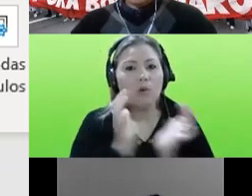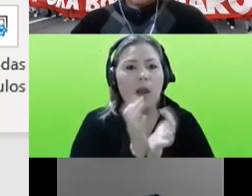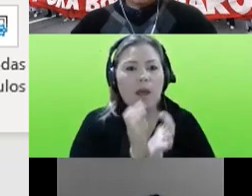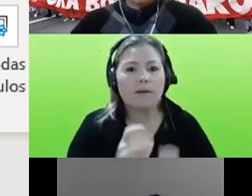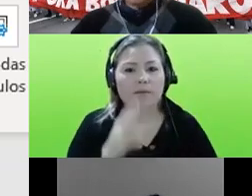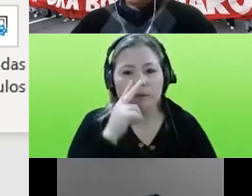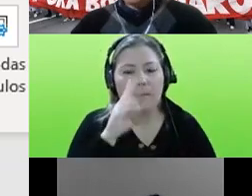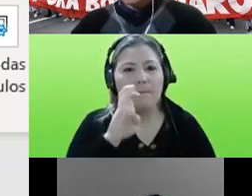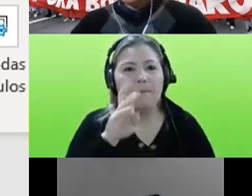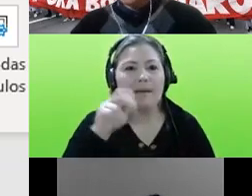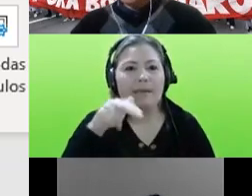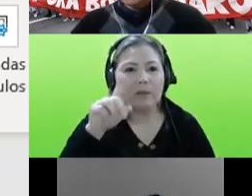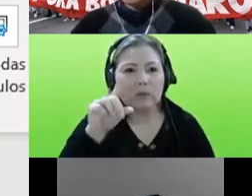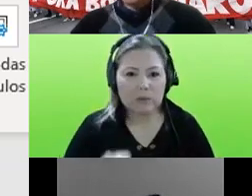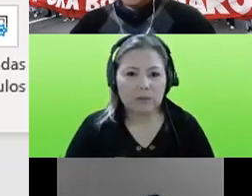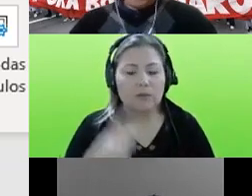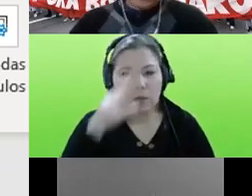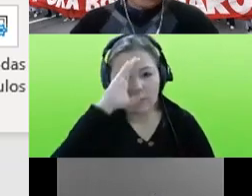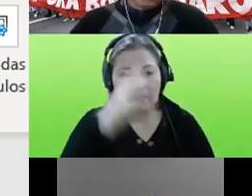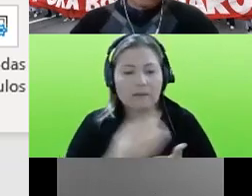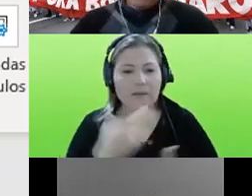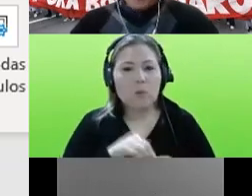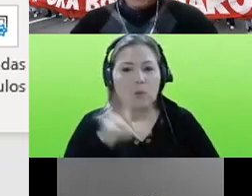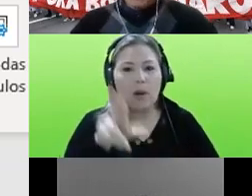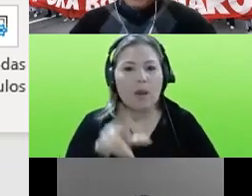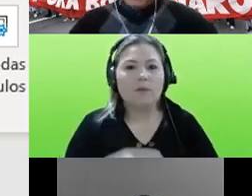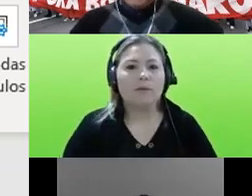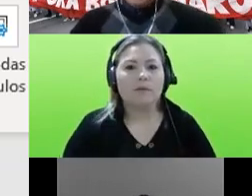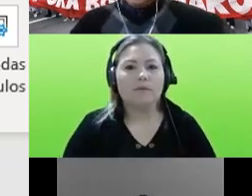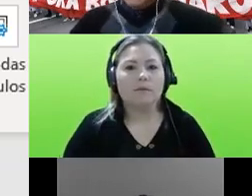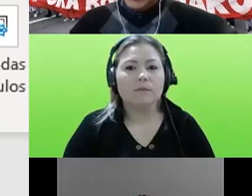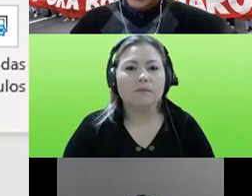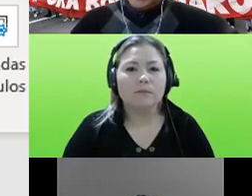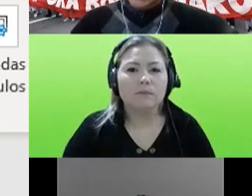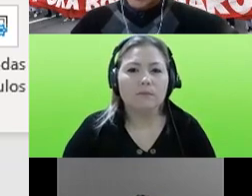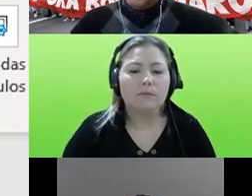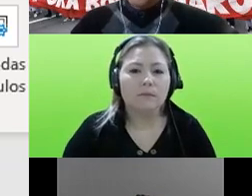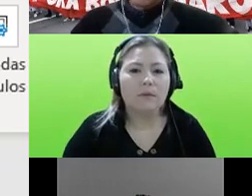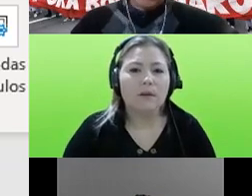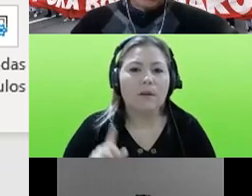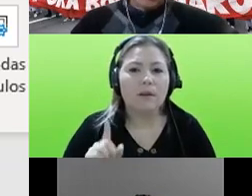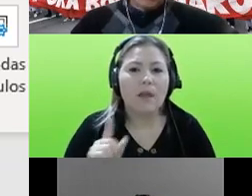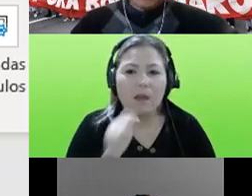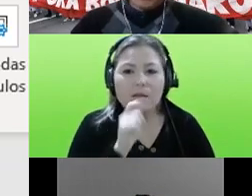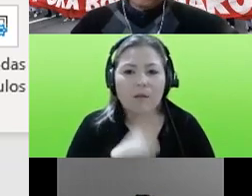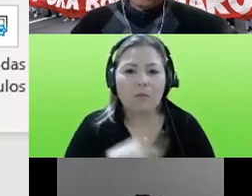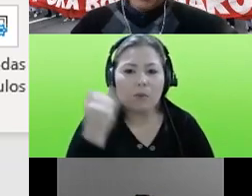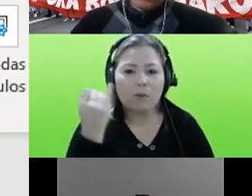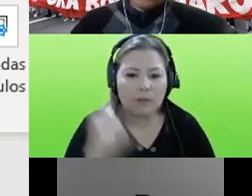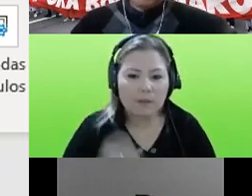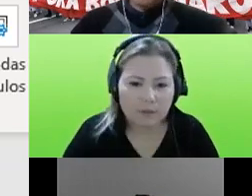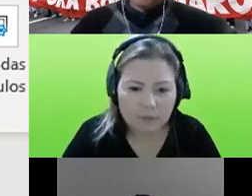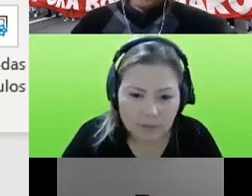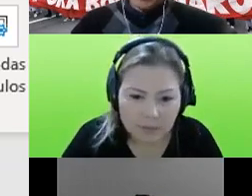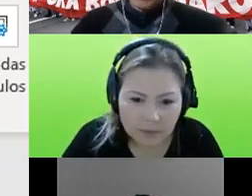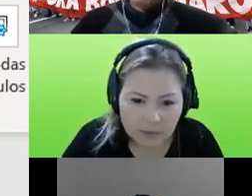Bernardo de Araújo, foi a sua tese de doutorado no Louvain, e que ainda é muito importante para entendermos. Mas